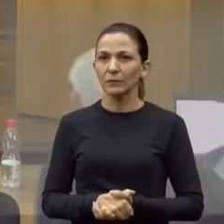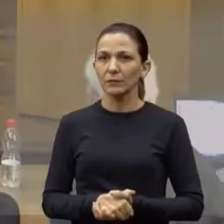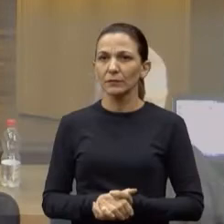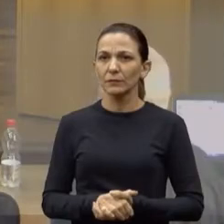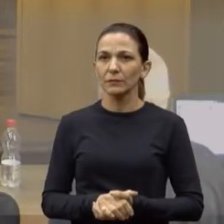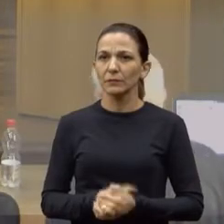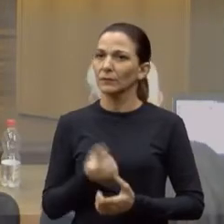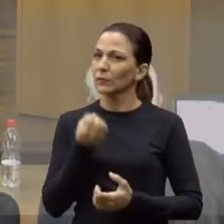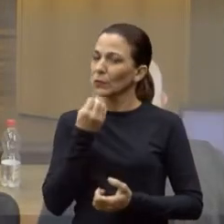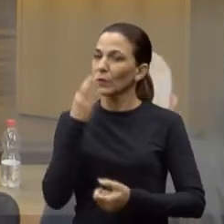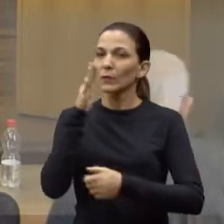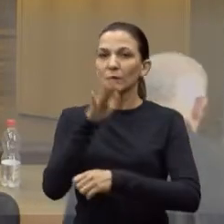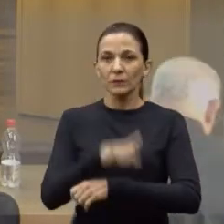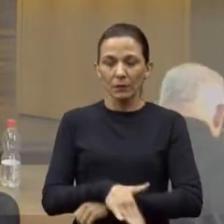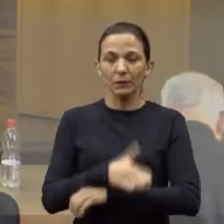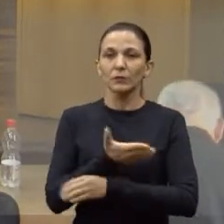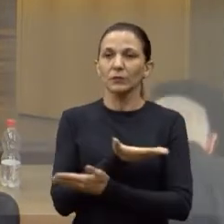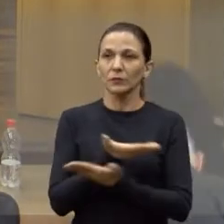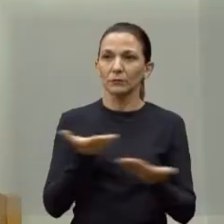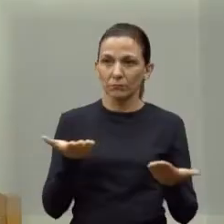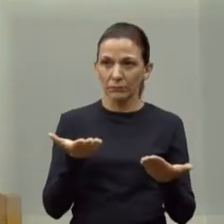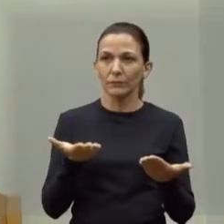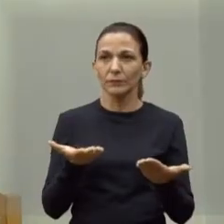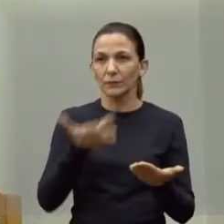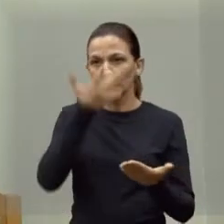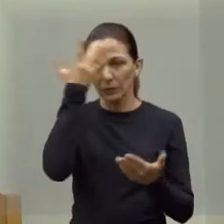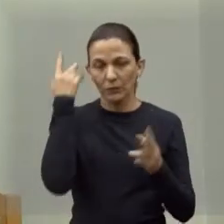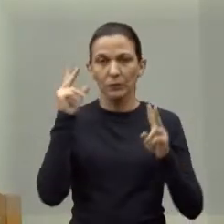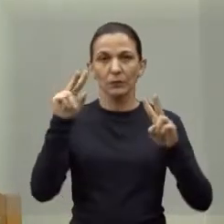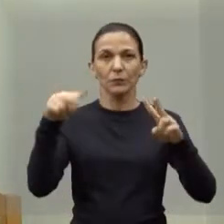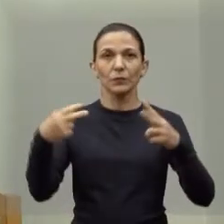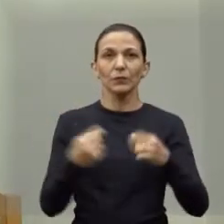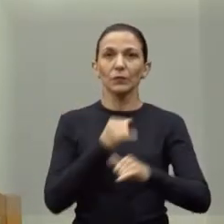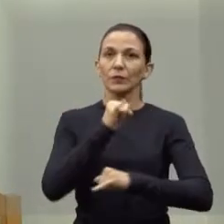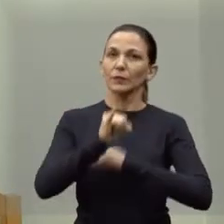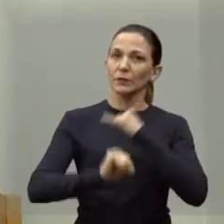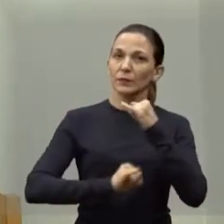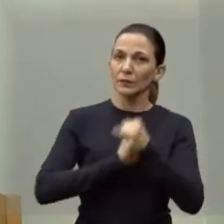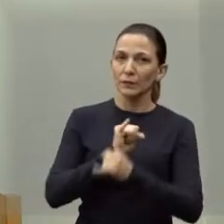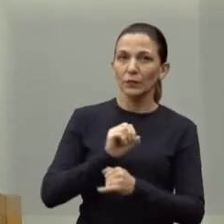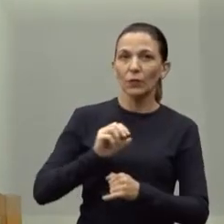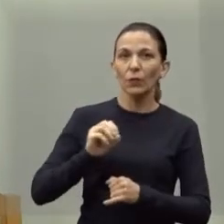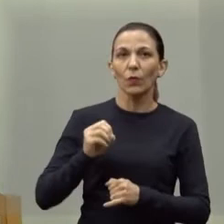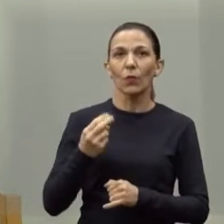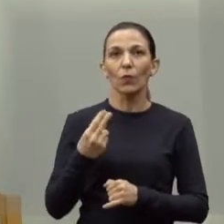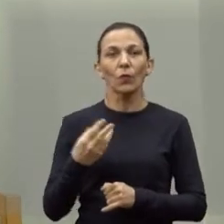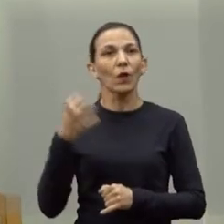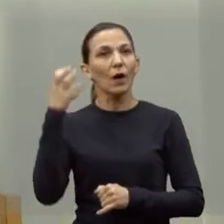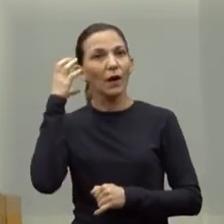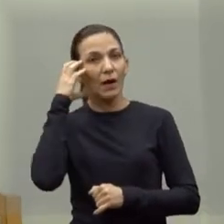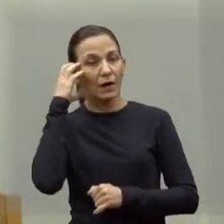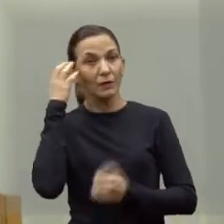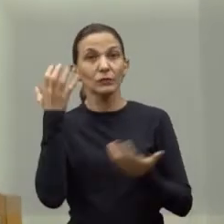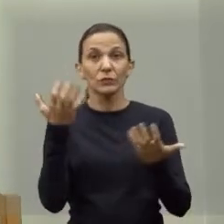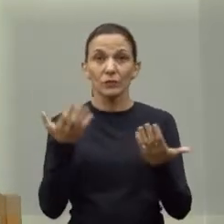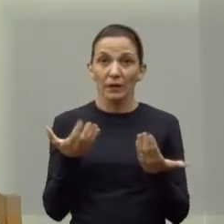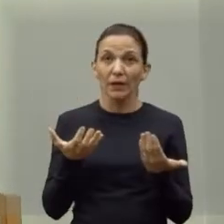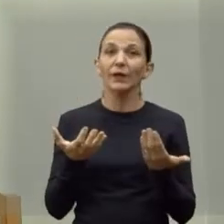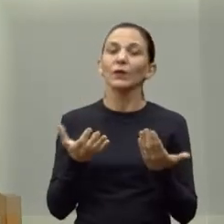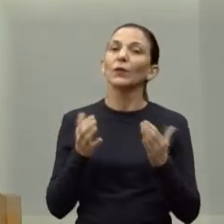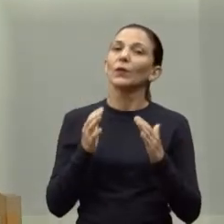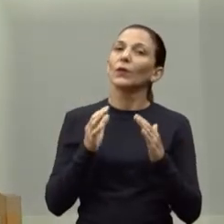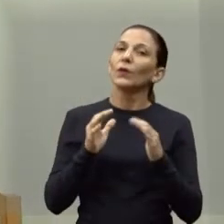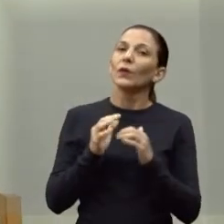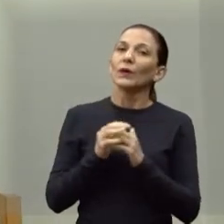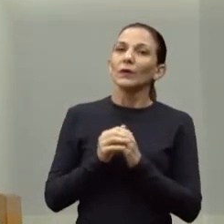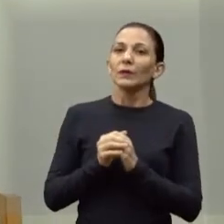muito boa tarde a todos quem nos acompanham pela TV internet ou rádio quero também cumprimentar todos aqui no nosso